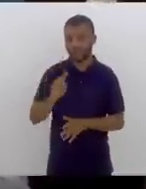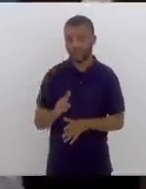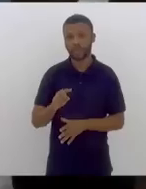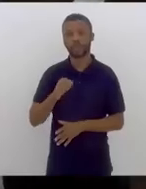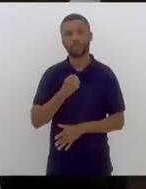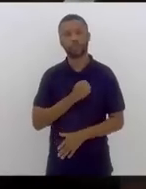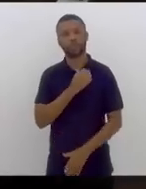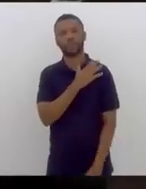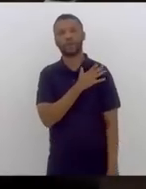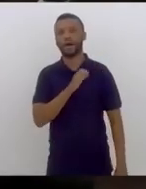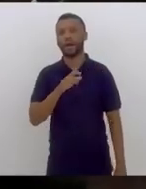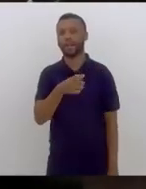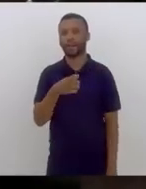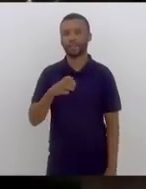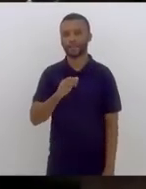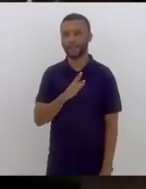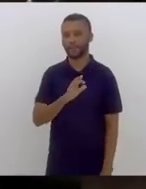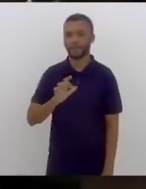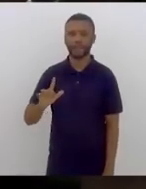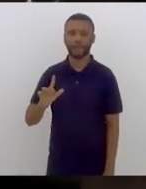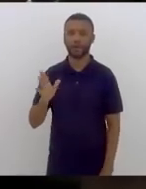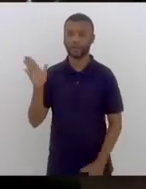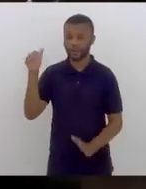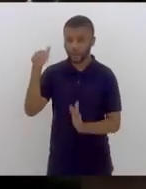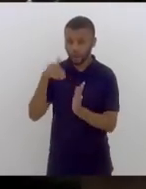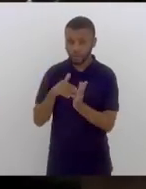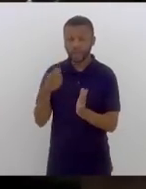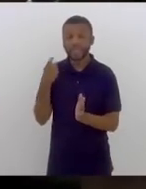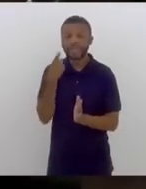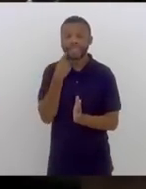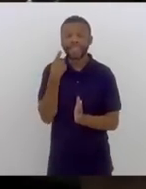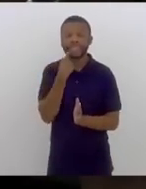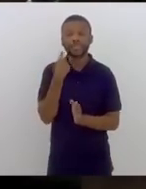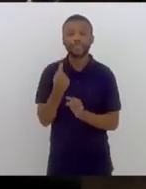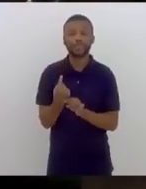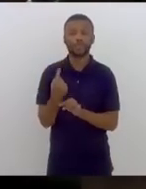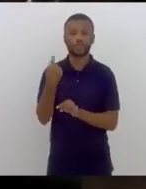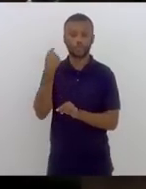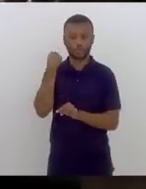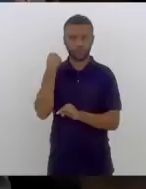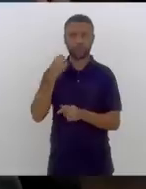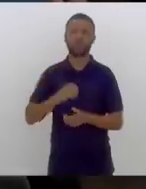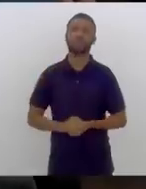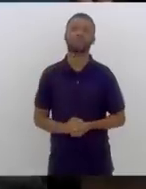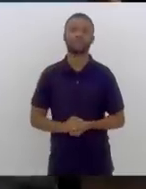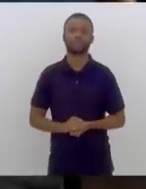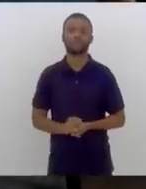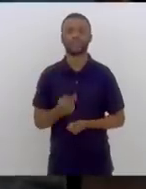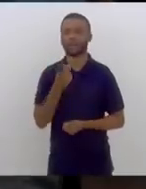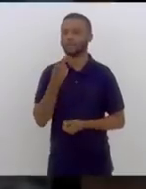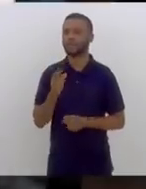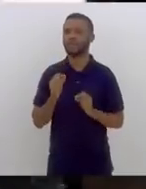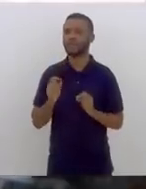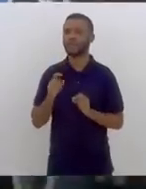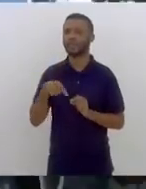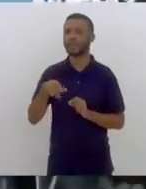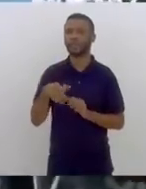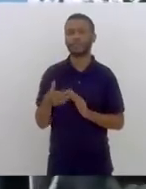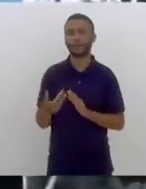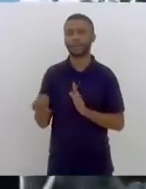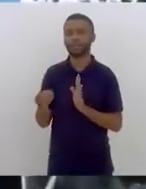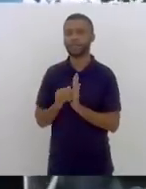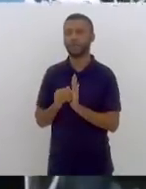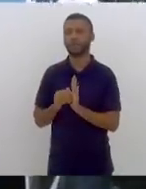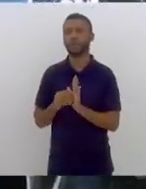Cabral inclusive na última sexta-feira e ele me disse que quem faz a nota de publicação em